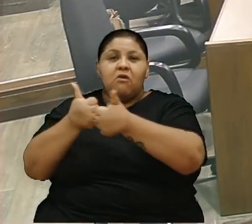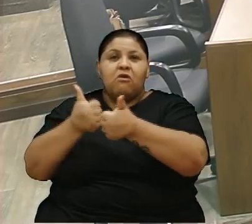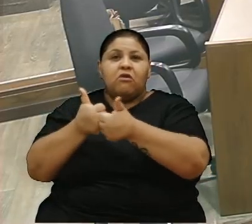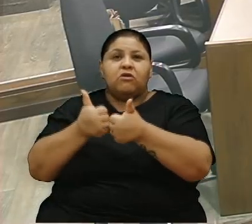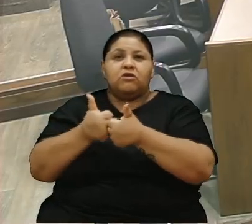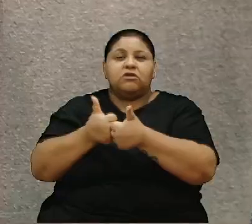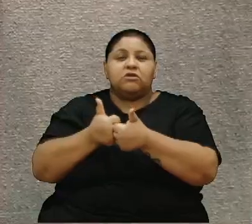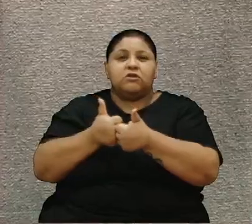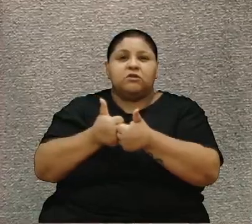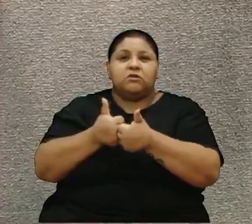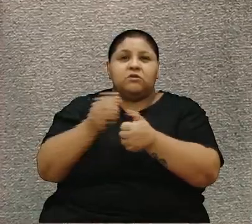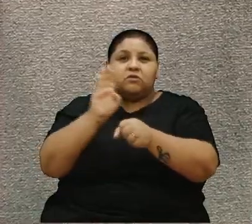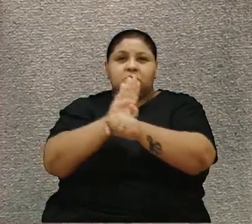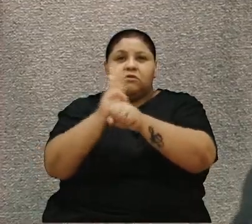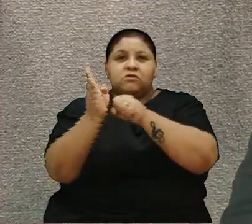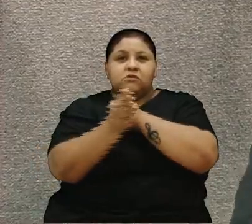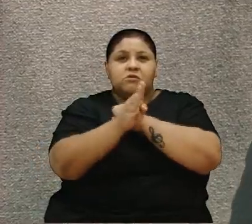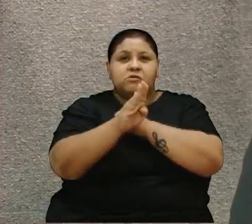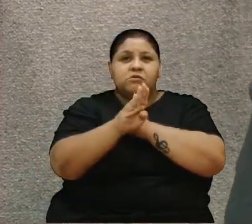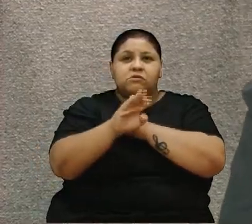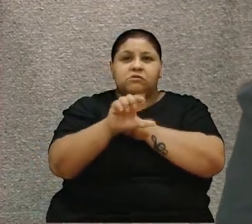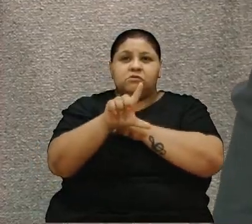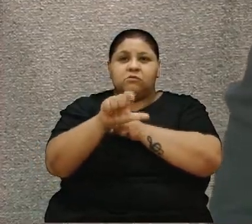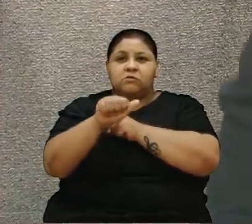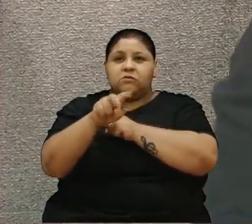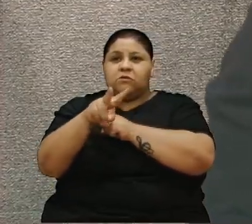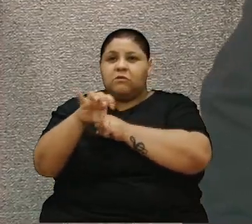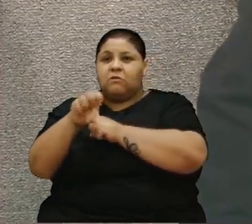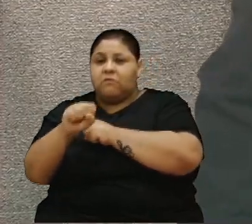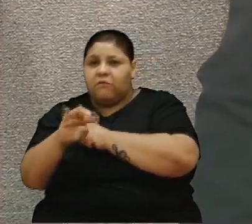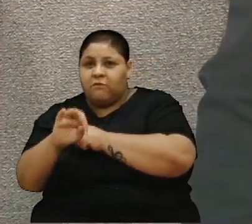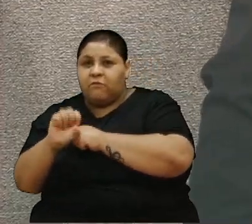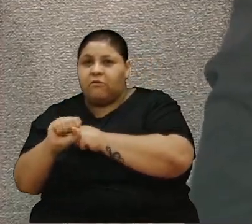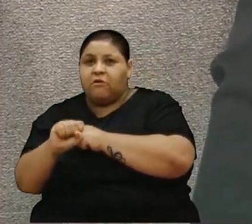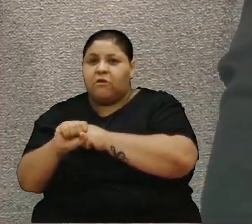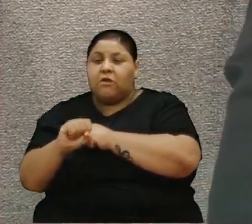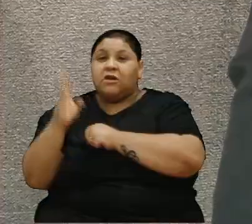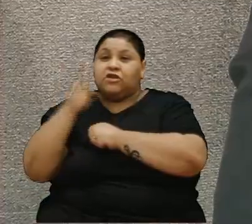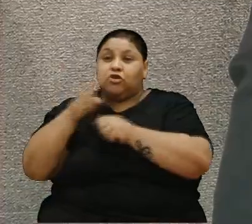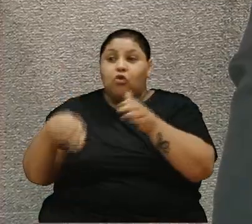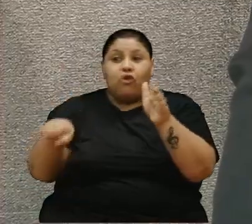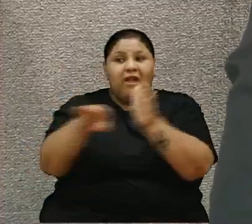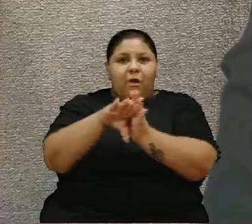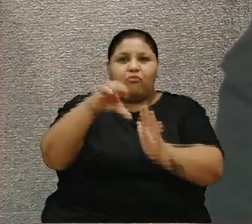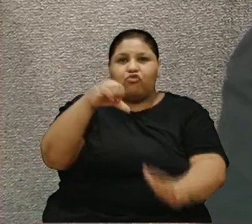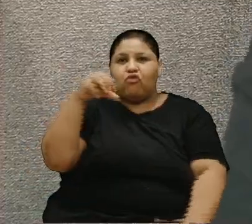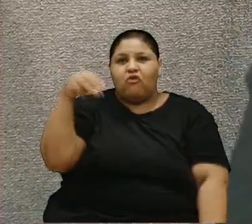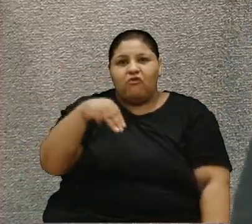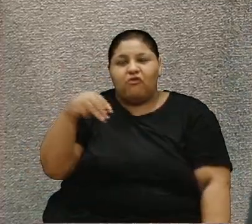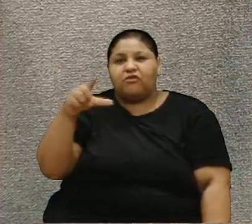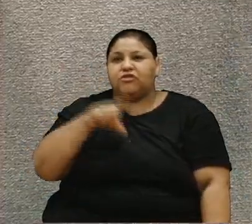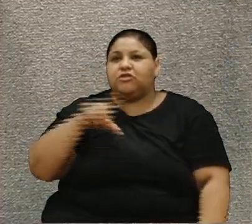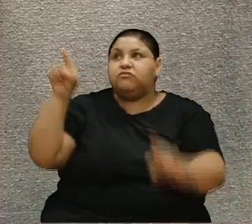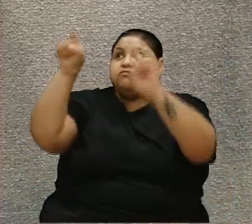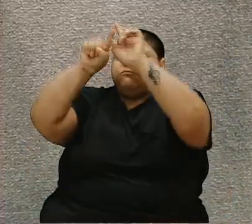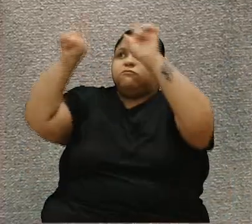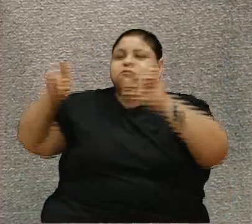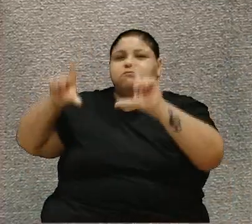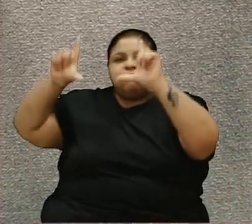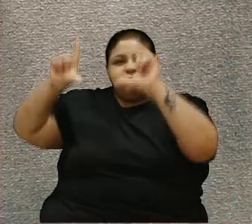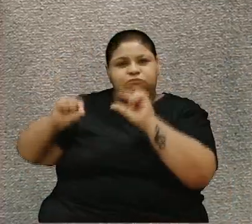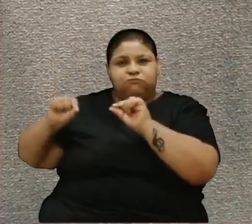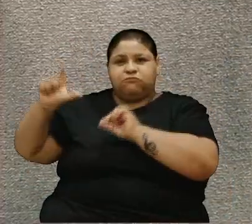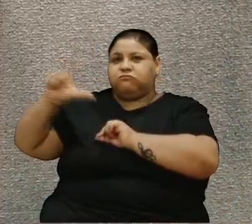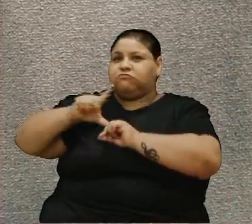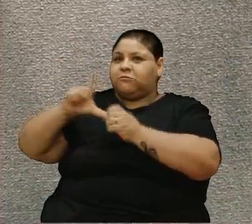Vista e a corporação chegou em cerca de 9 minutos. Então, mesmo tendo efetivo reduzido, mesmo nós